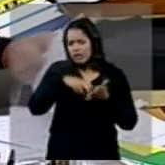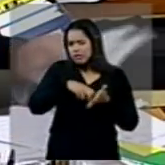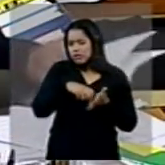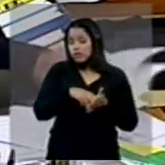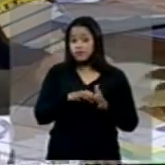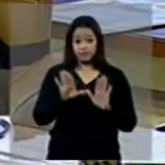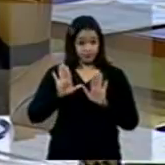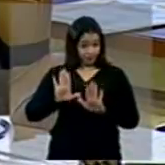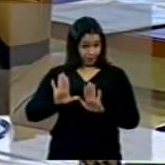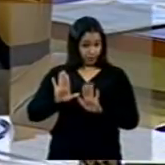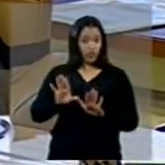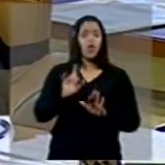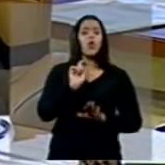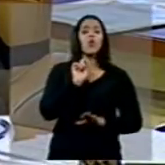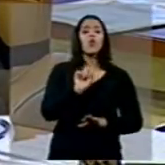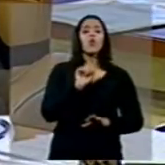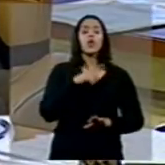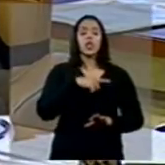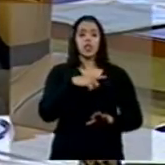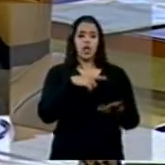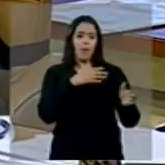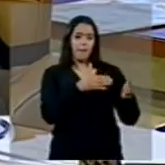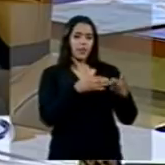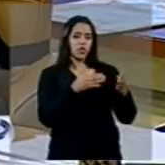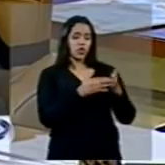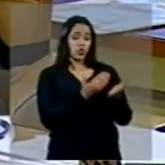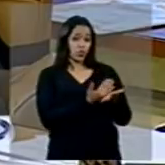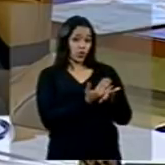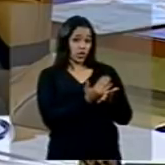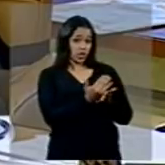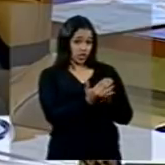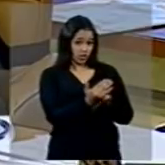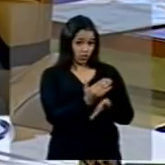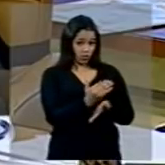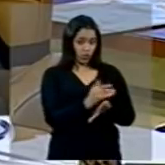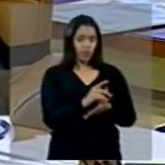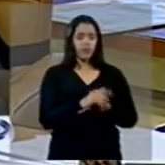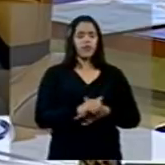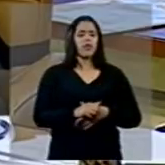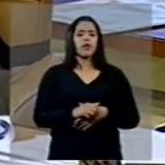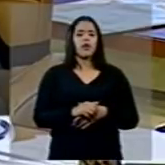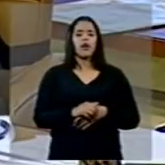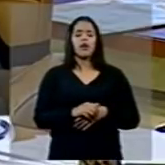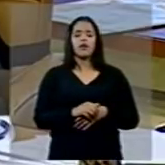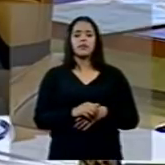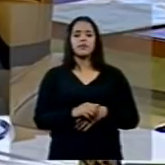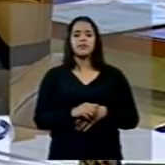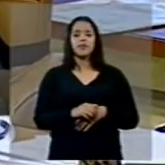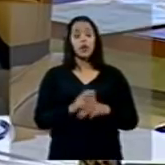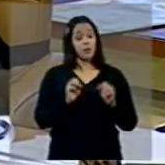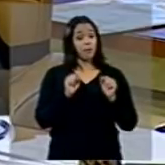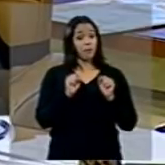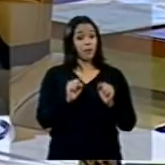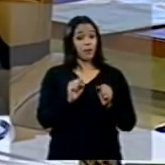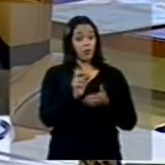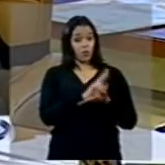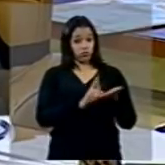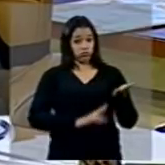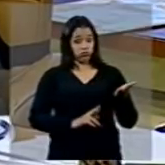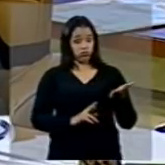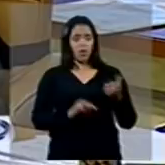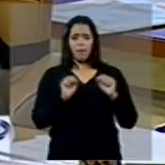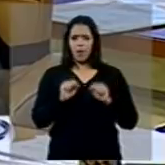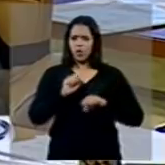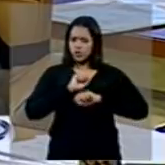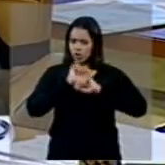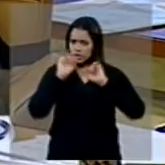aqui da petição inicial em relação a esta circunstância, o eminente ministro, o relator pode, obviamente,